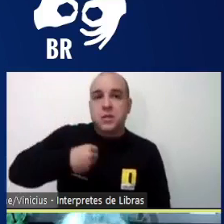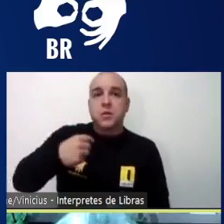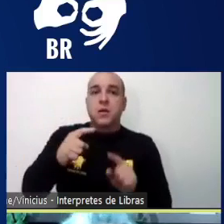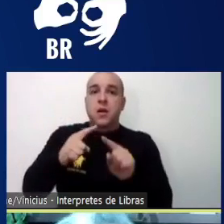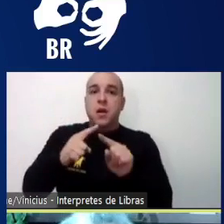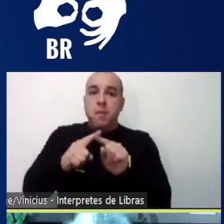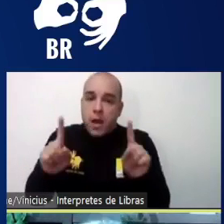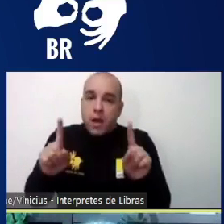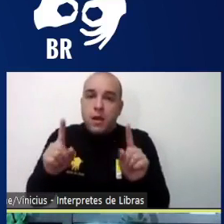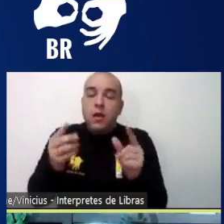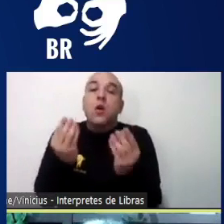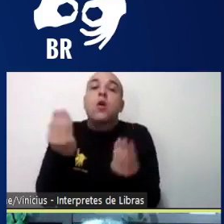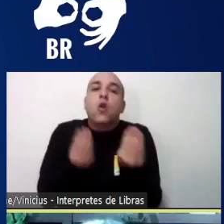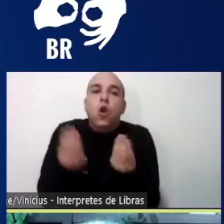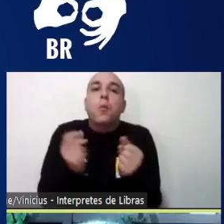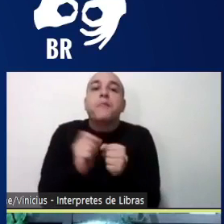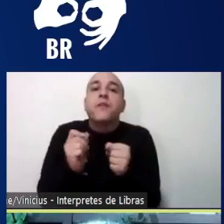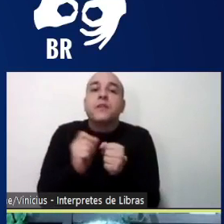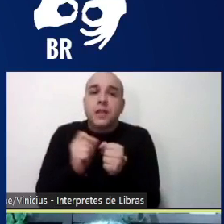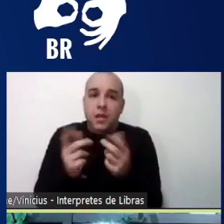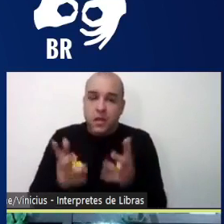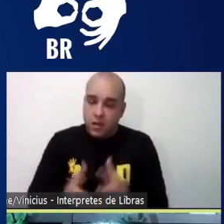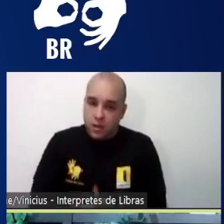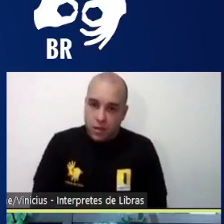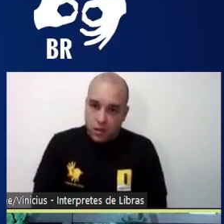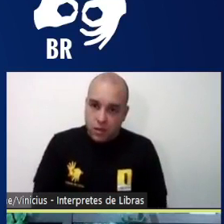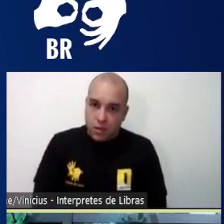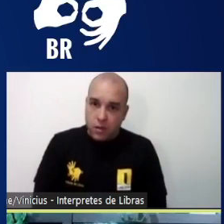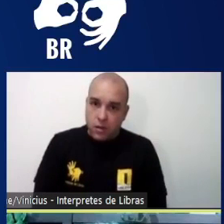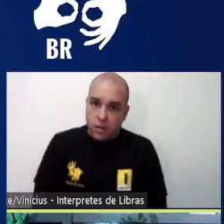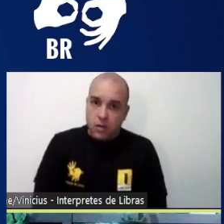exemplos maravilhosos existem.